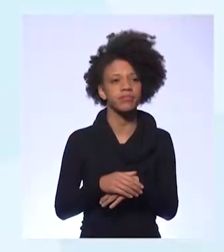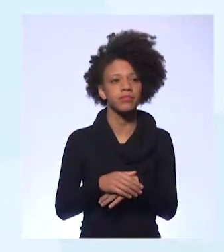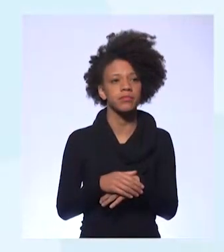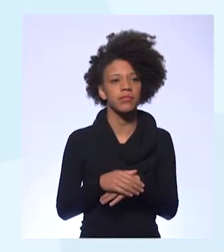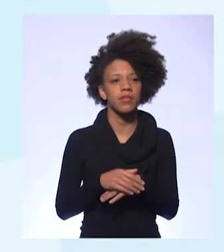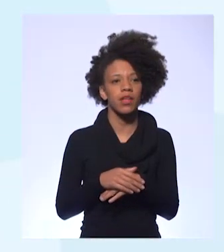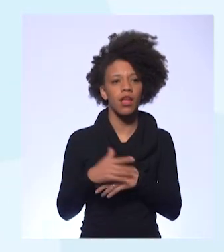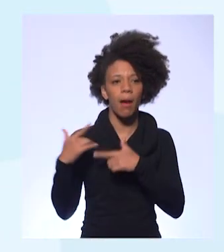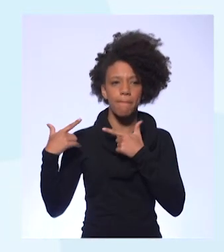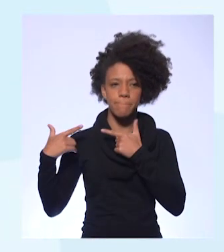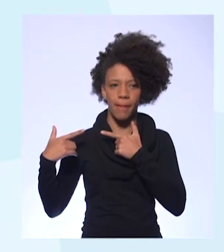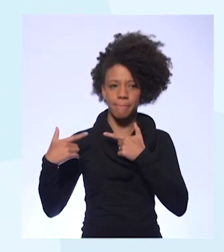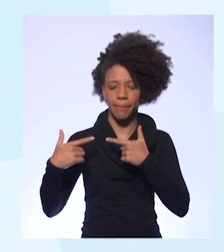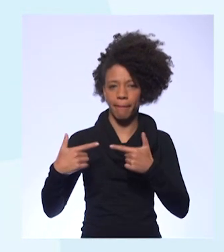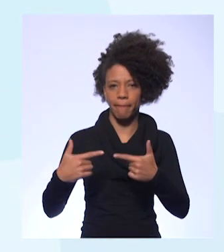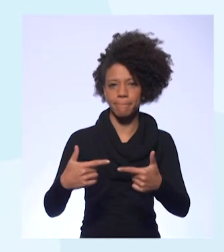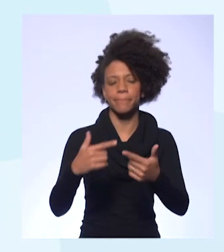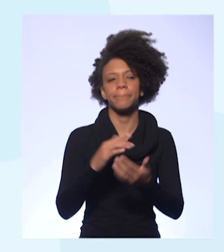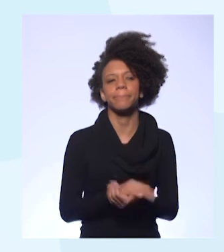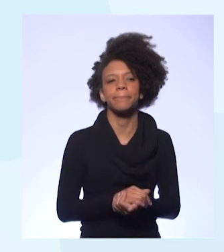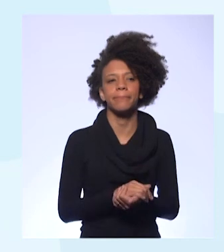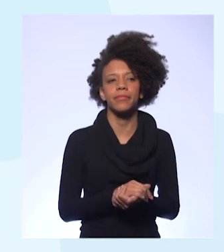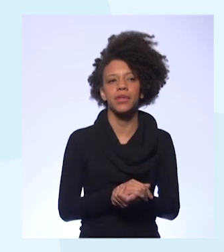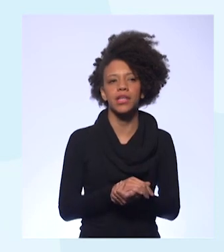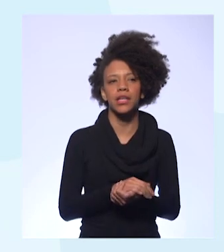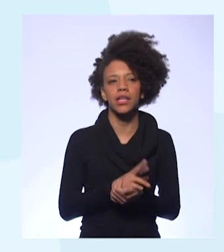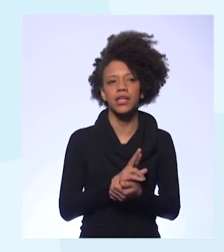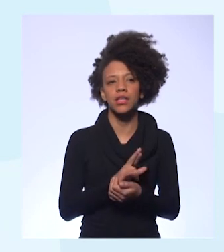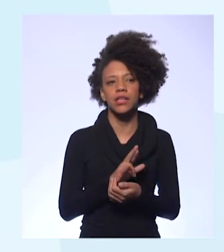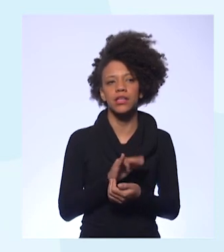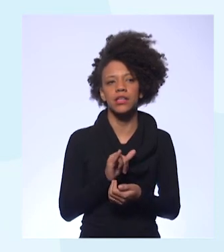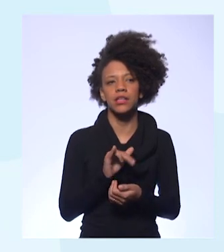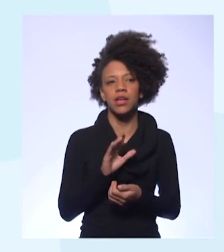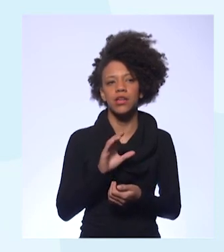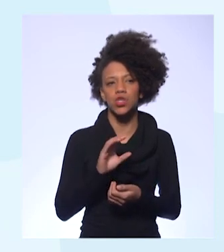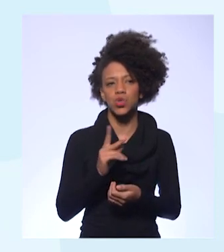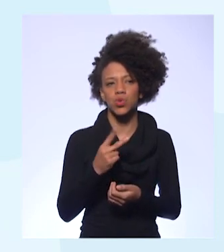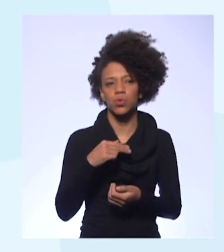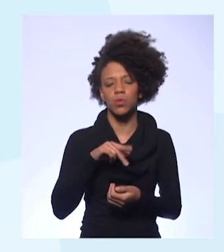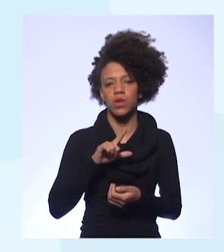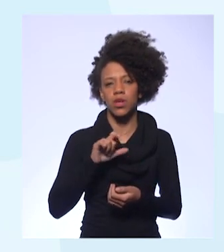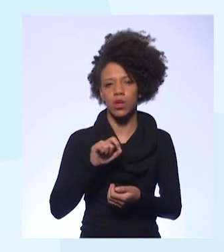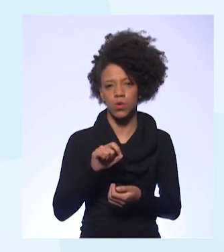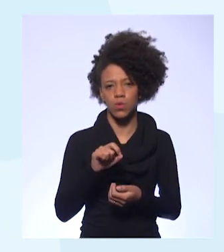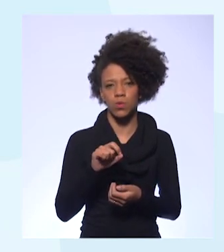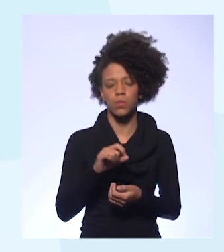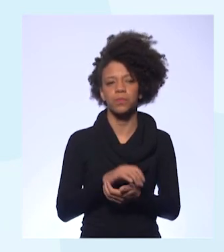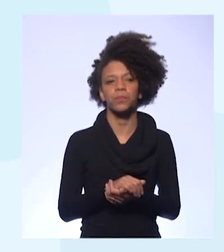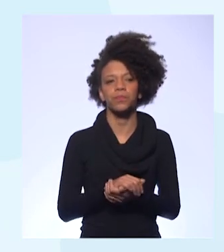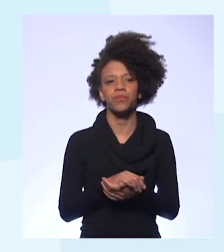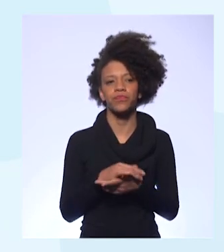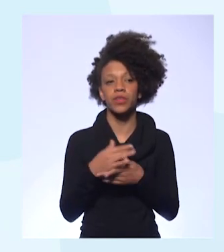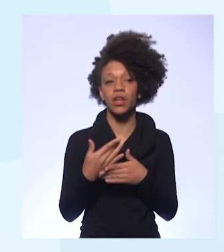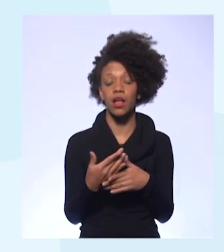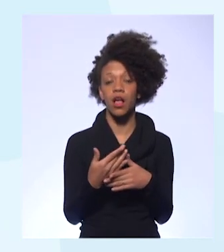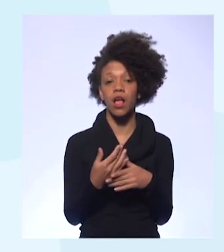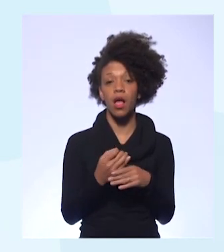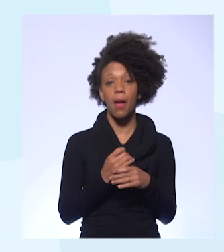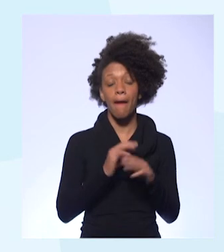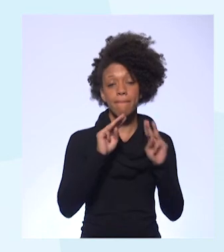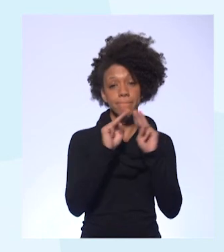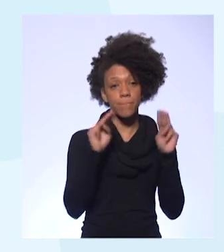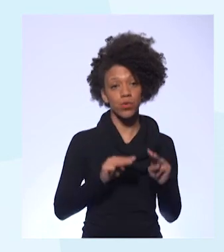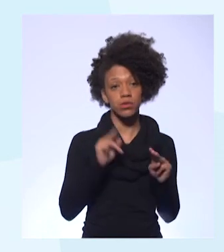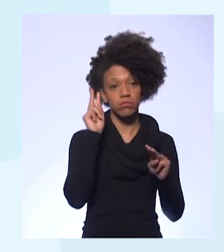a batalha de Riachuelo combate naval de Riachuelo é da coleção do Museu